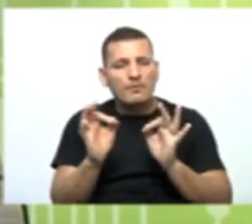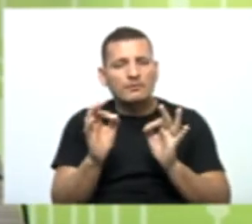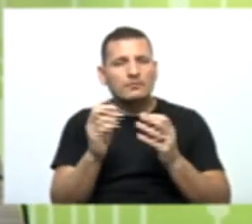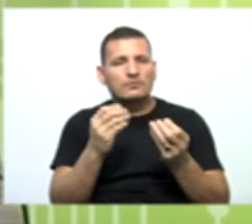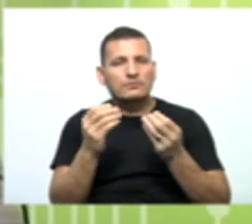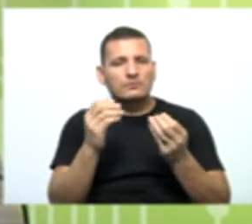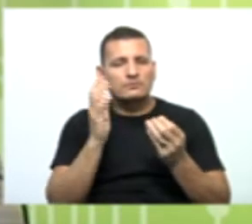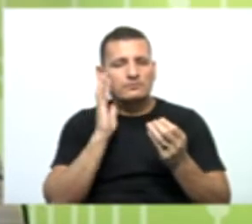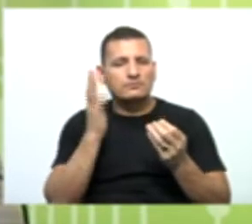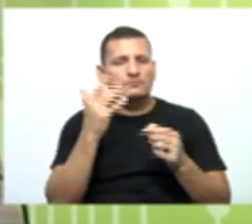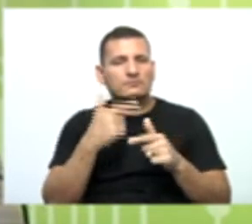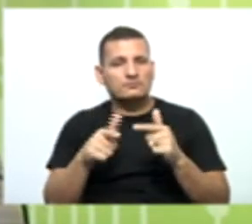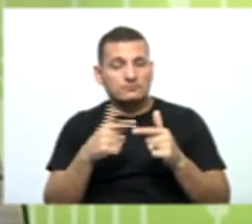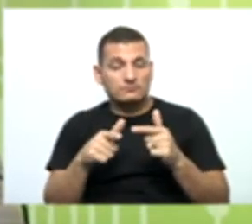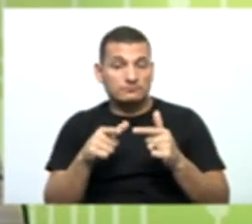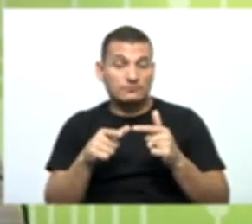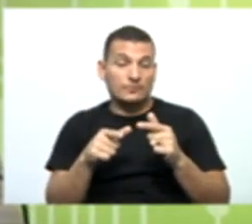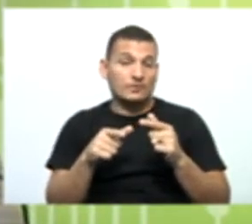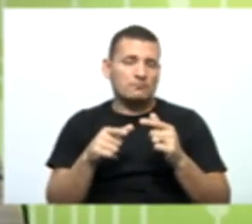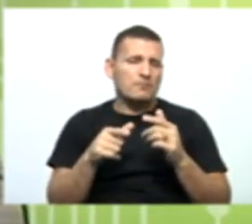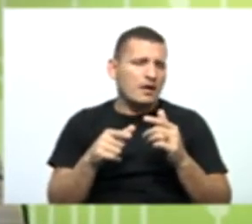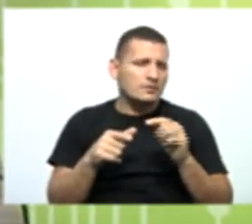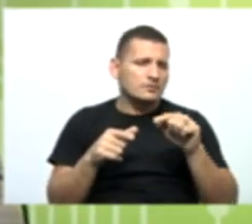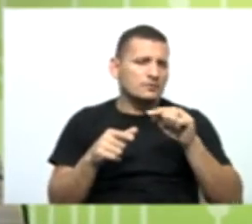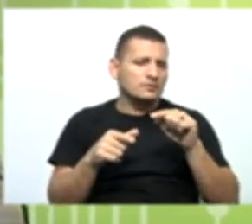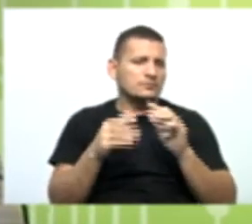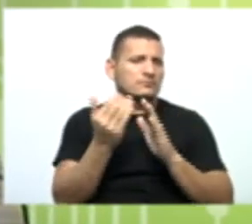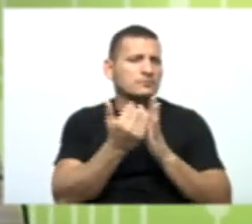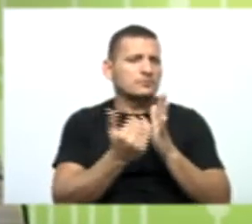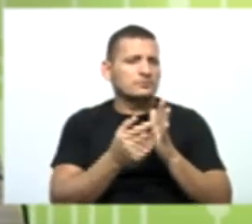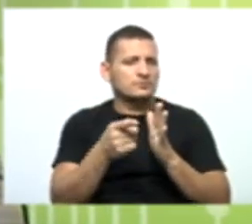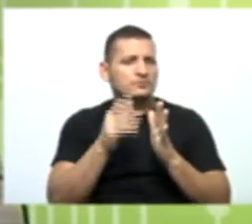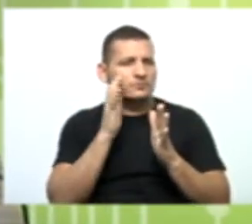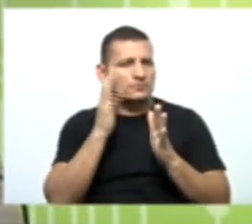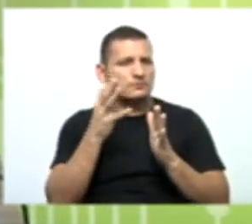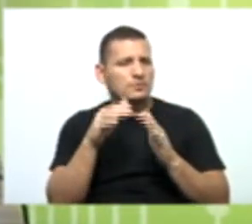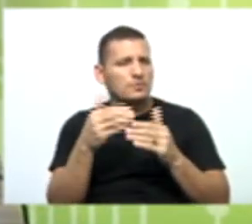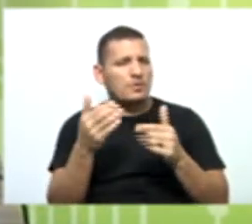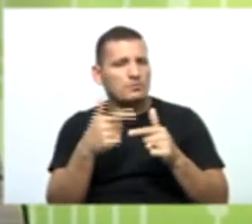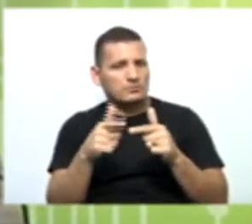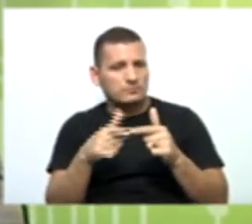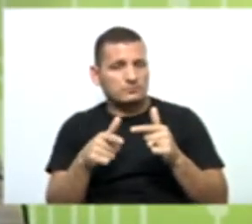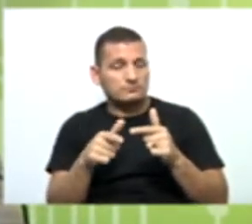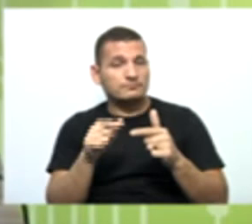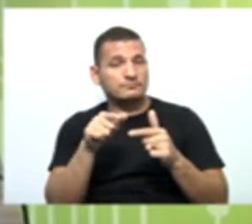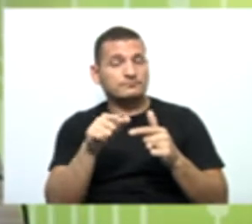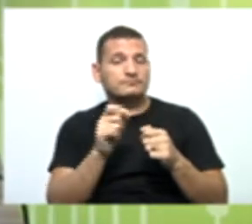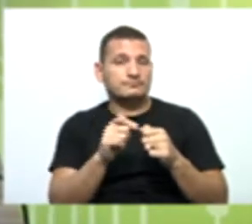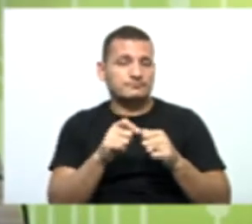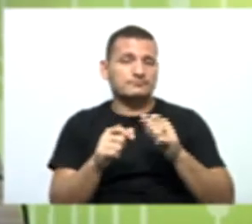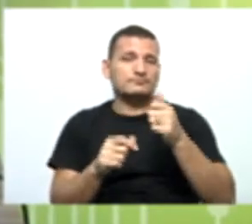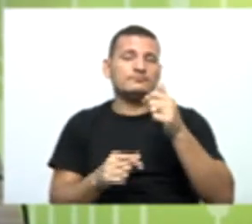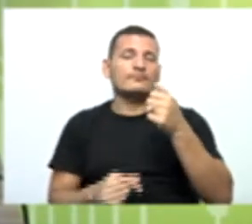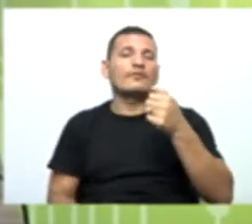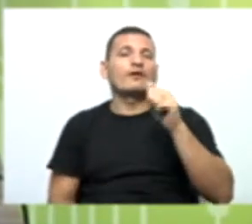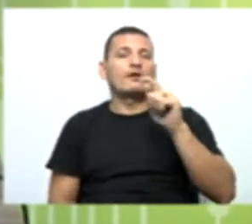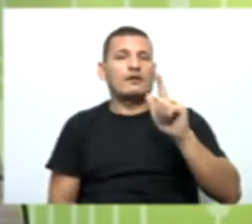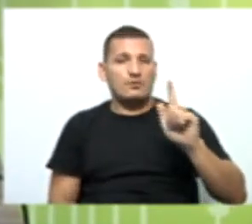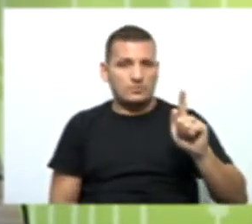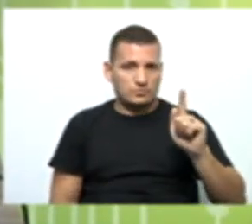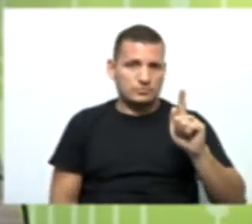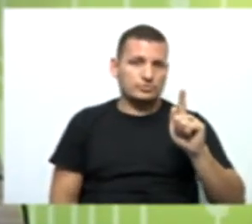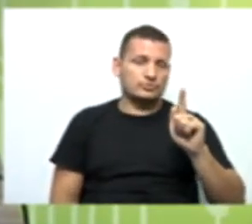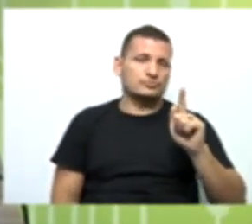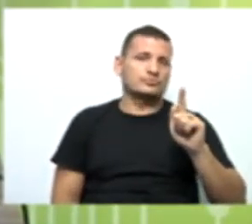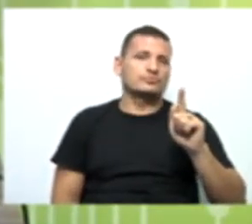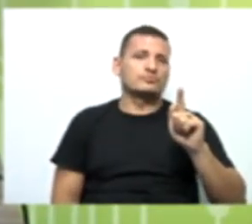tem que entender que problema esse programa precisa solucionar. Aí você vai criar um algoritmo e a partir desse